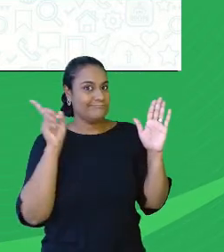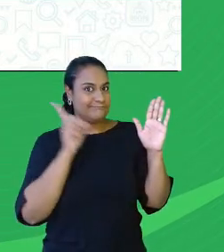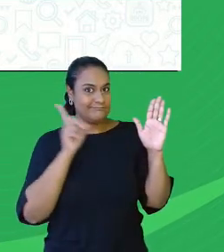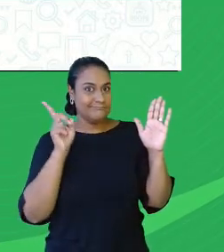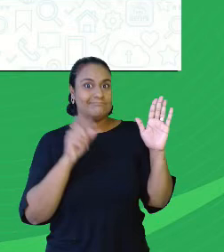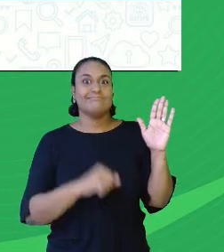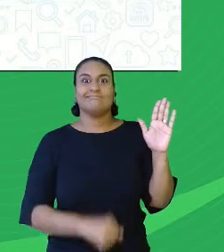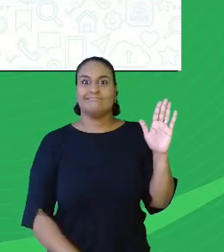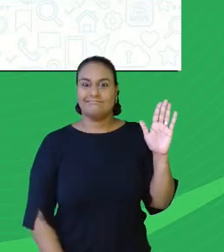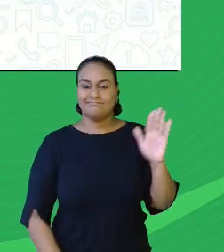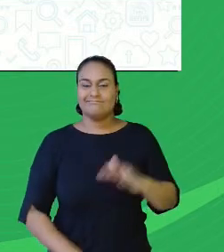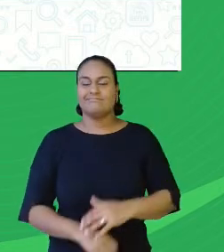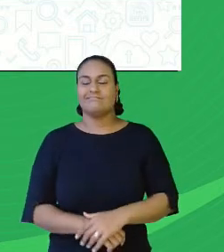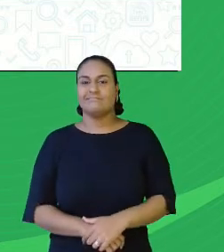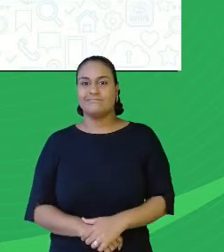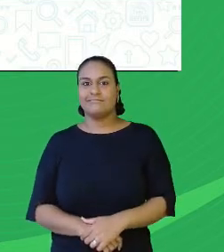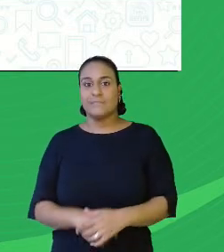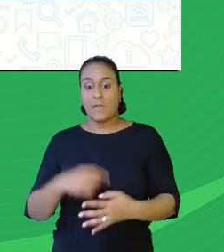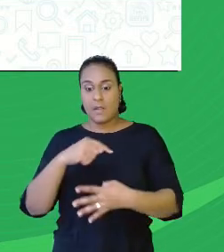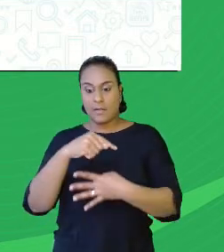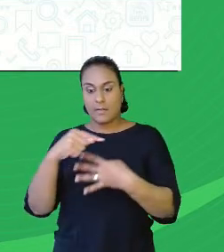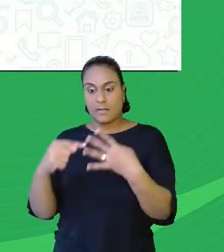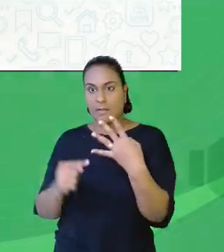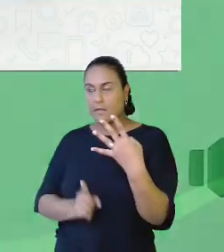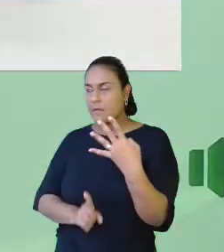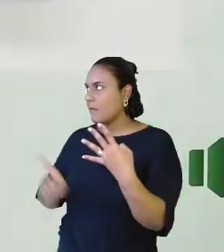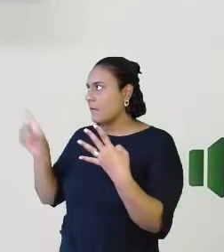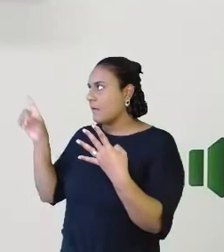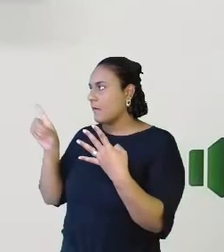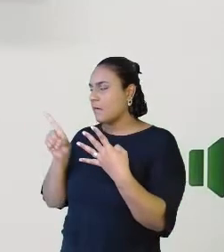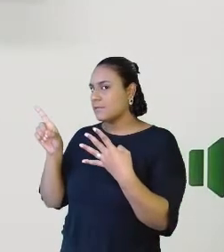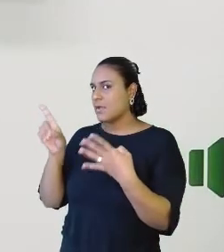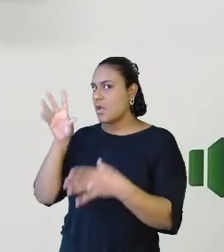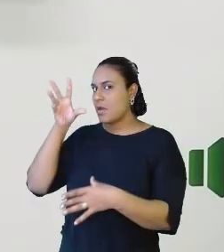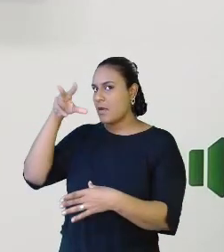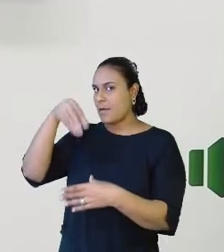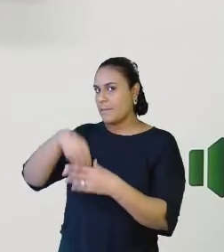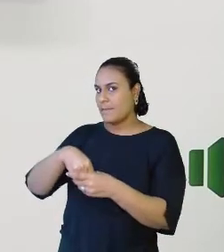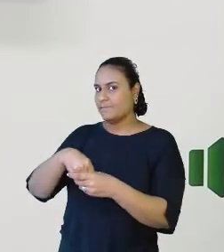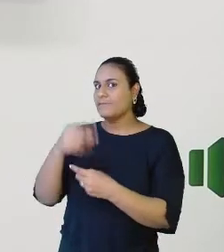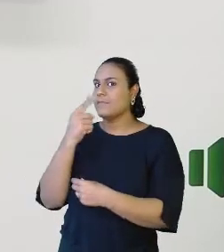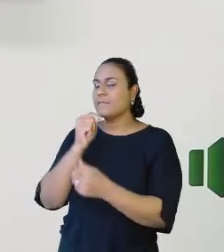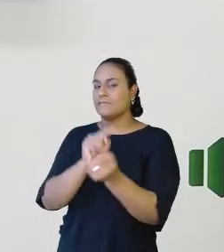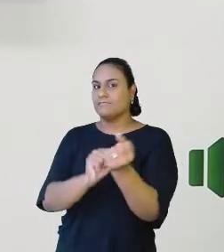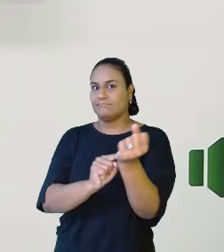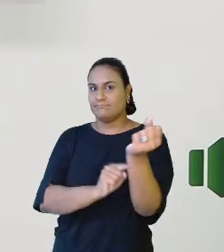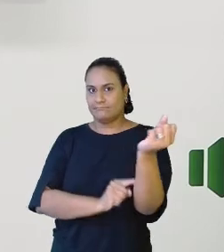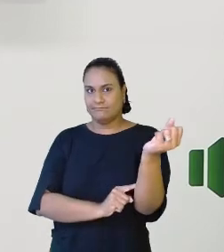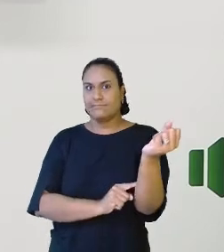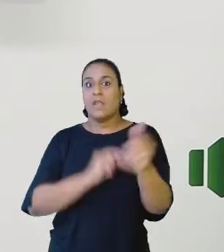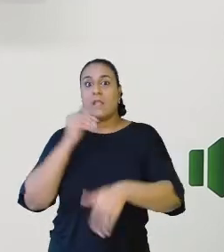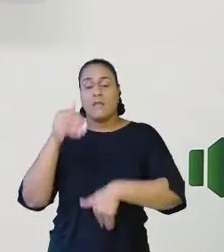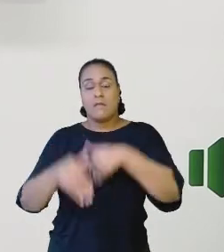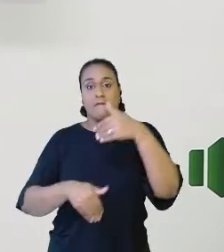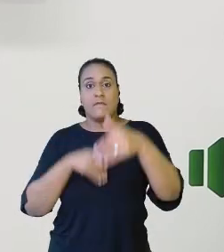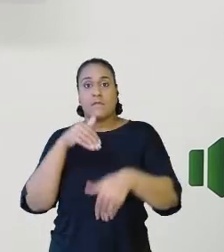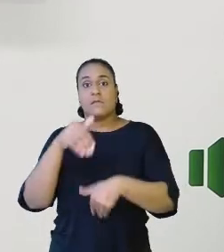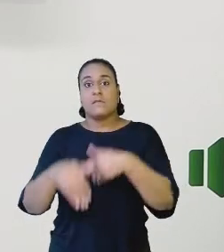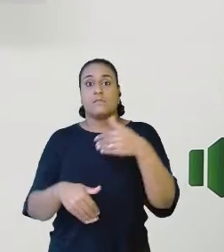plasmas. Esses elementos compõem o sangue, porque faz parte do nosso